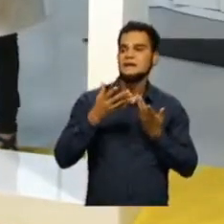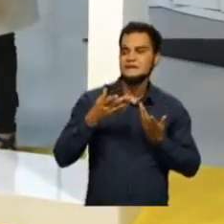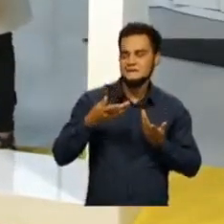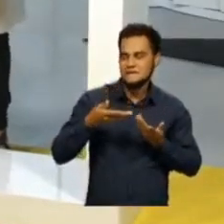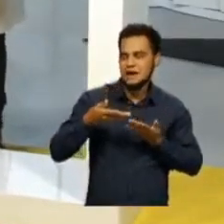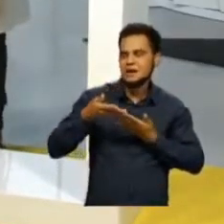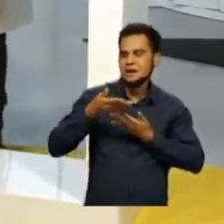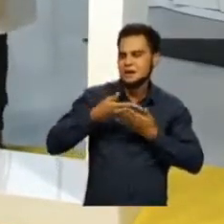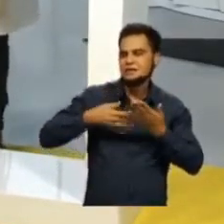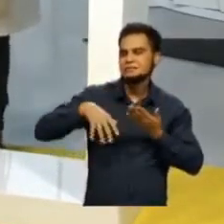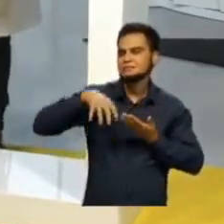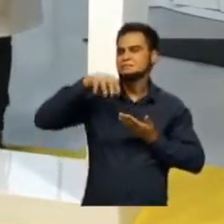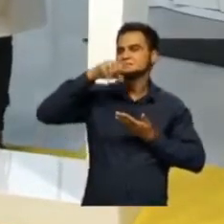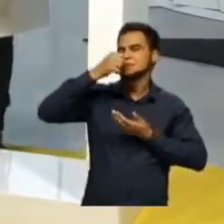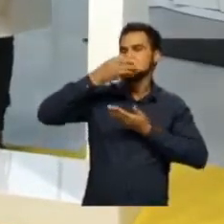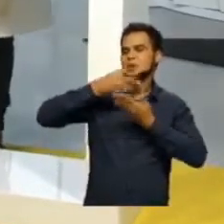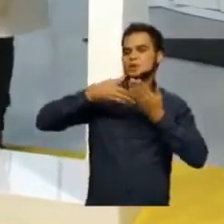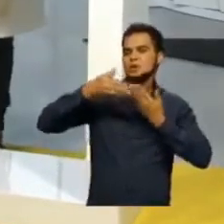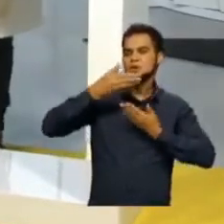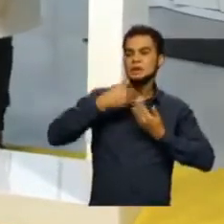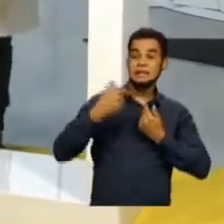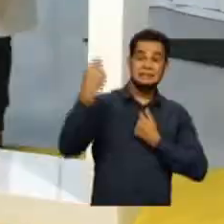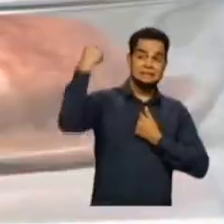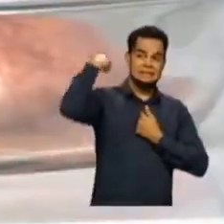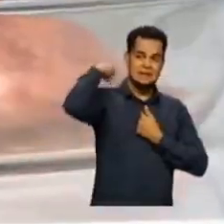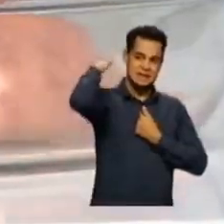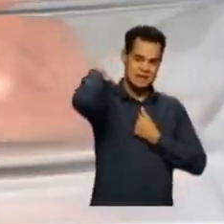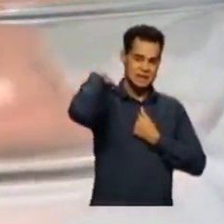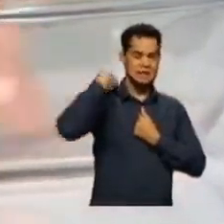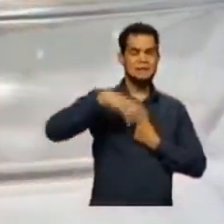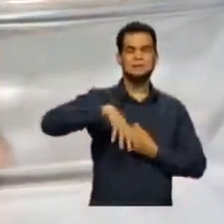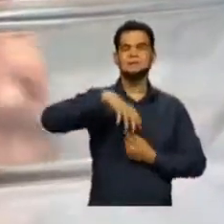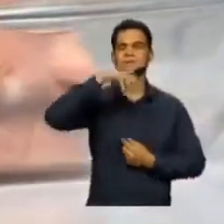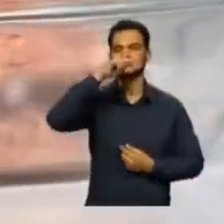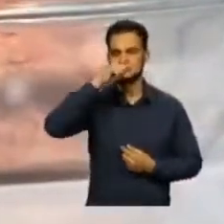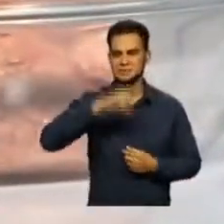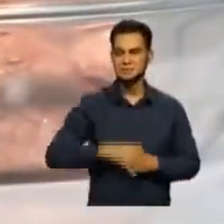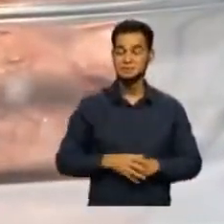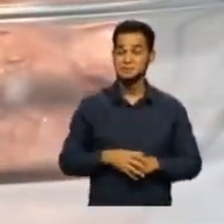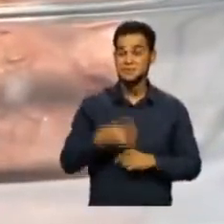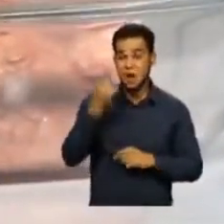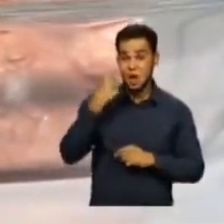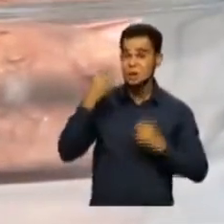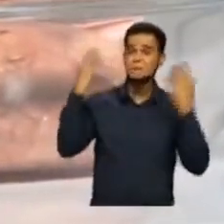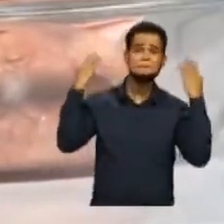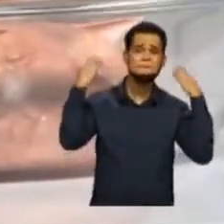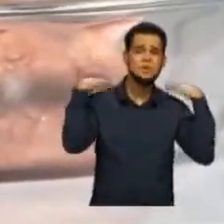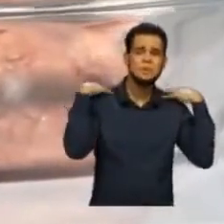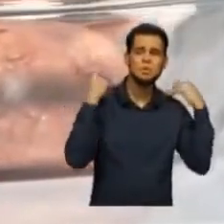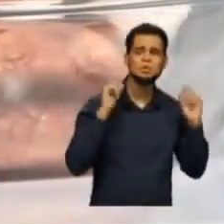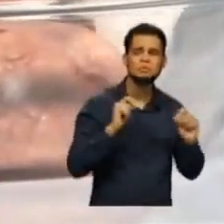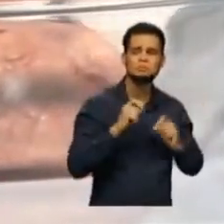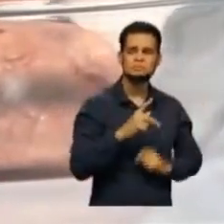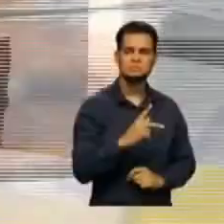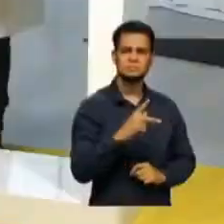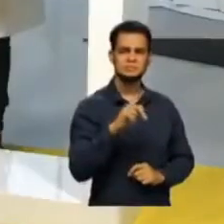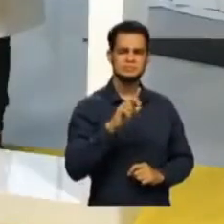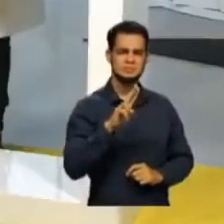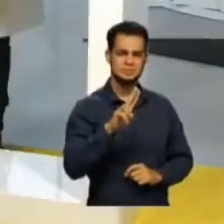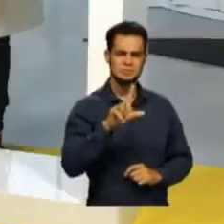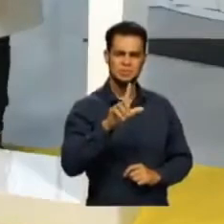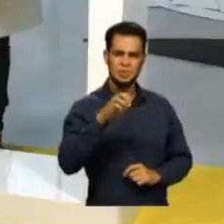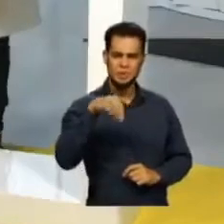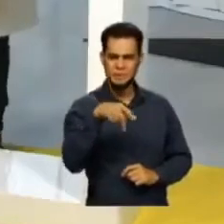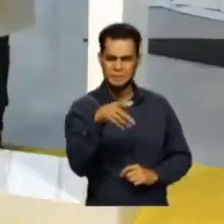pulmão. O pulmão é essa estrutura esponjosa que você está vendo. Quando o